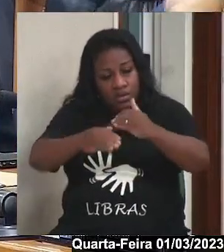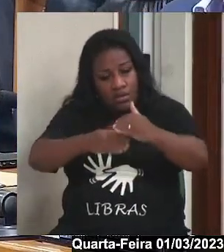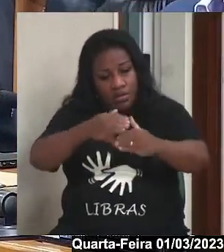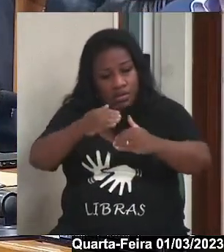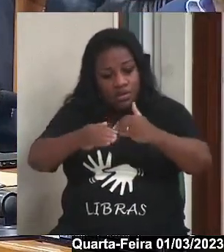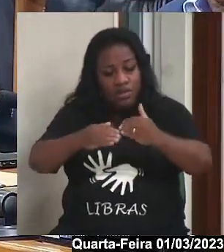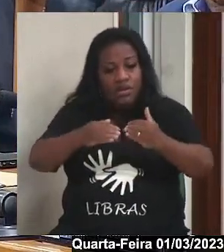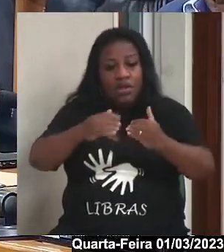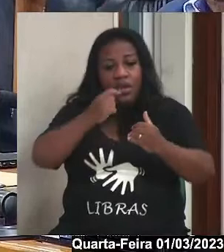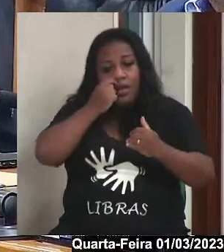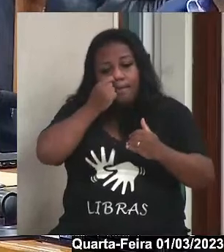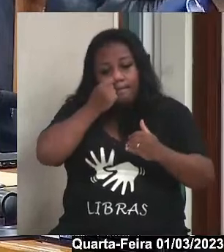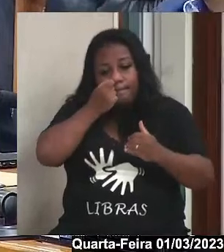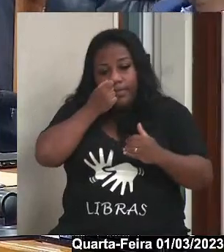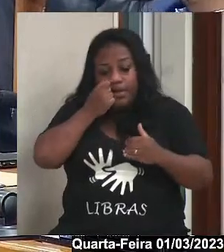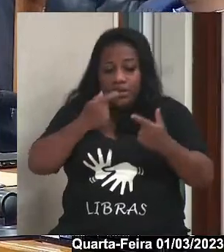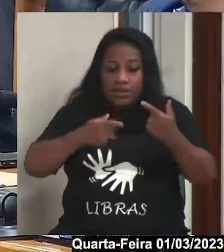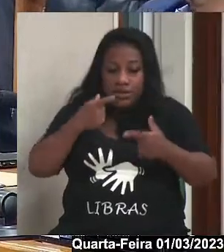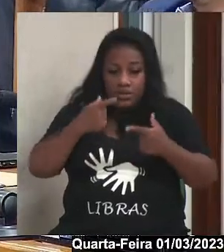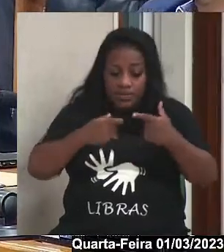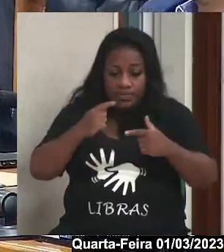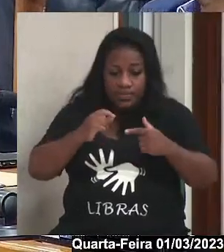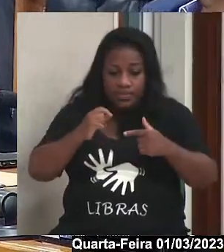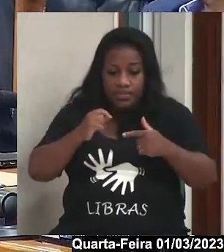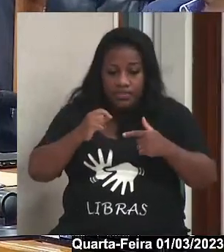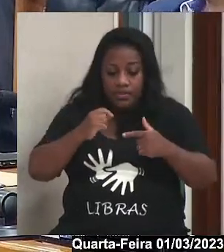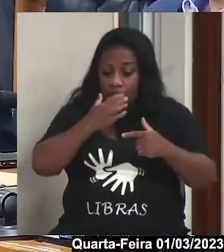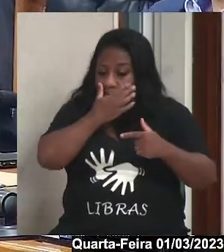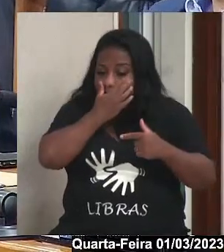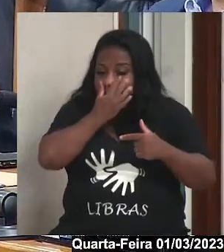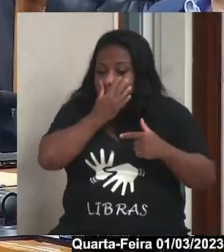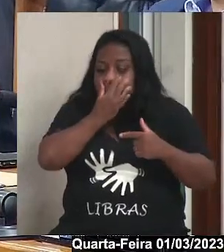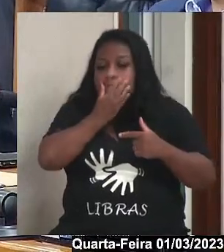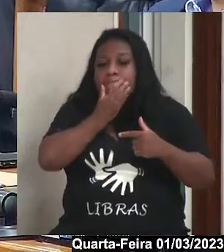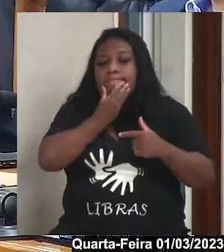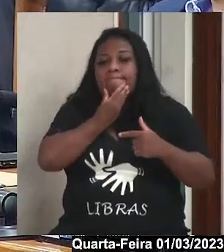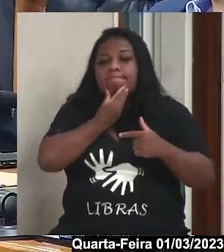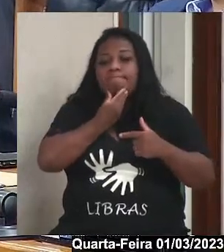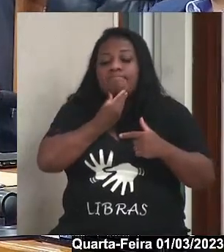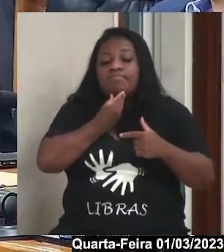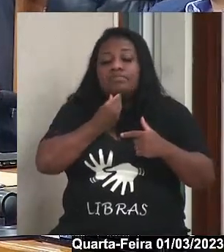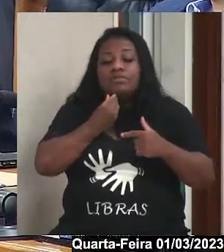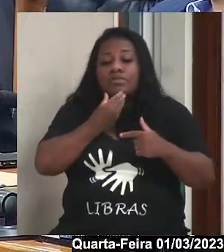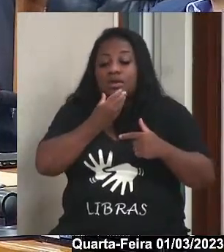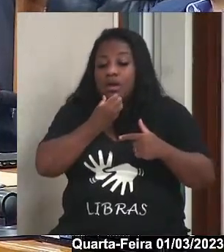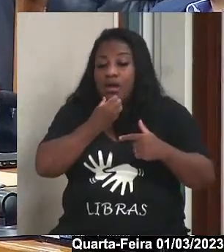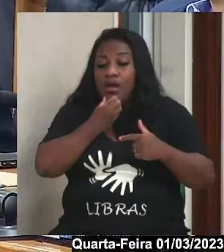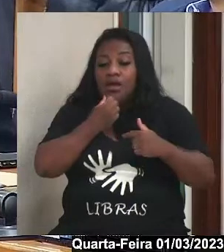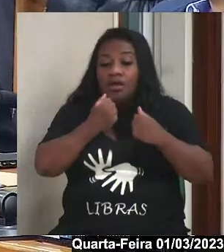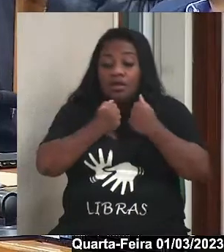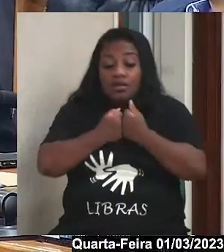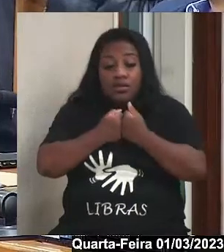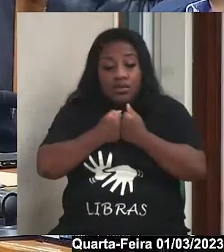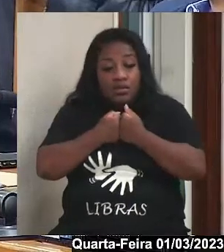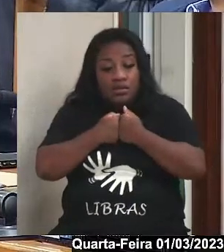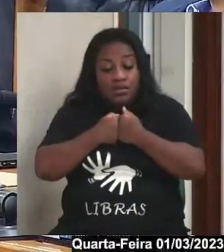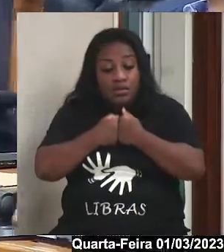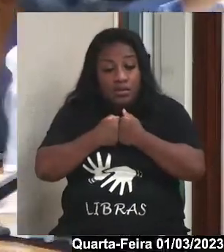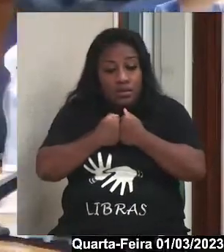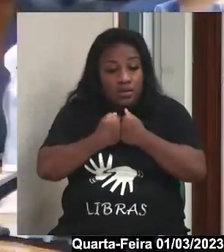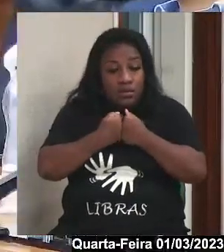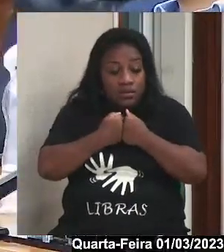para fazermos uma discussão, né? Que é sobre os ônibus que atendiam a nossa